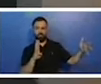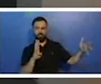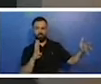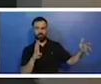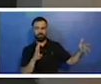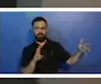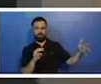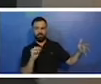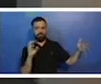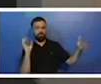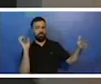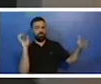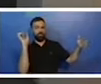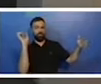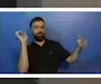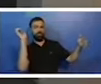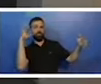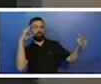3